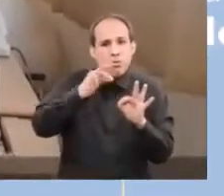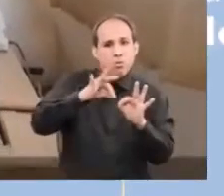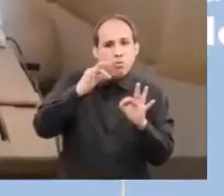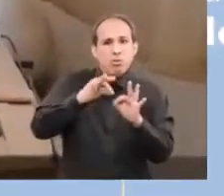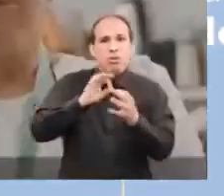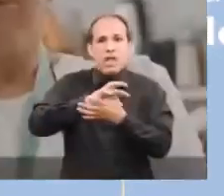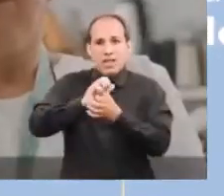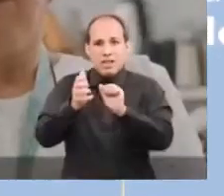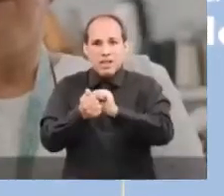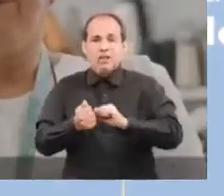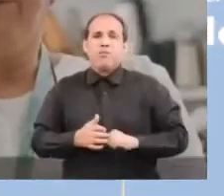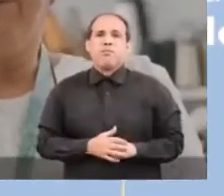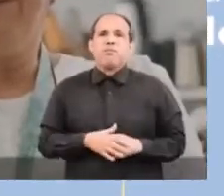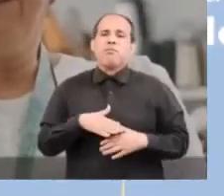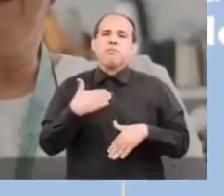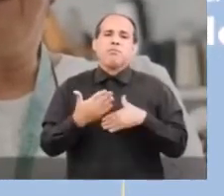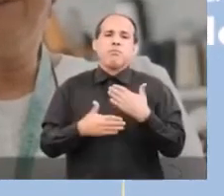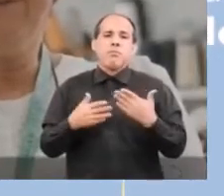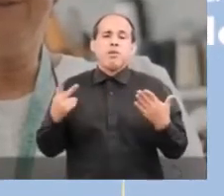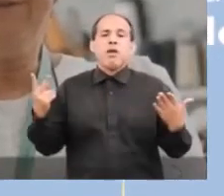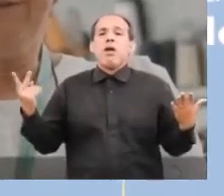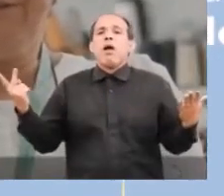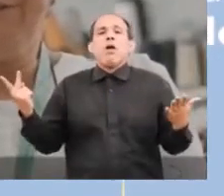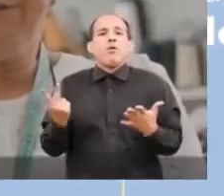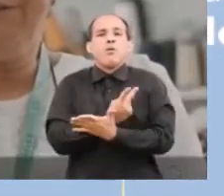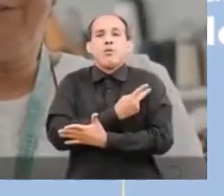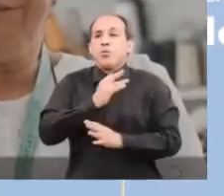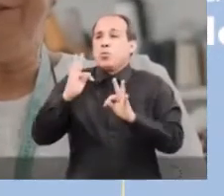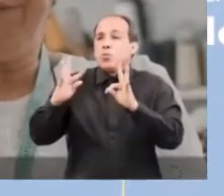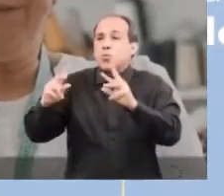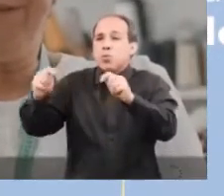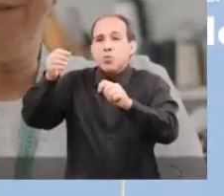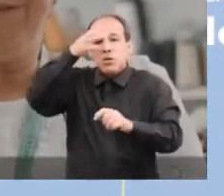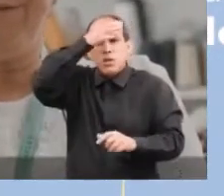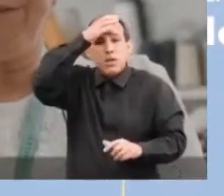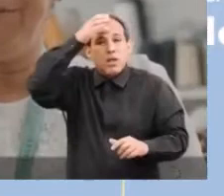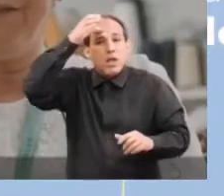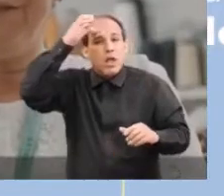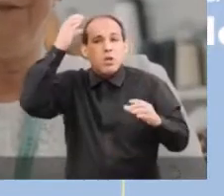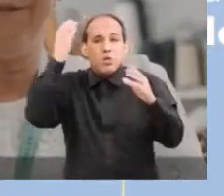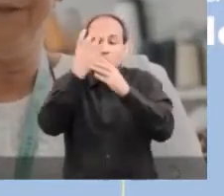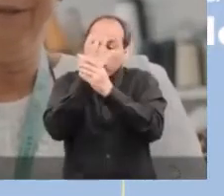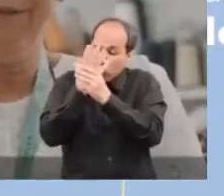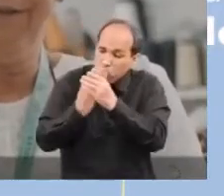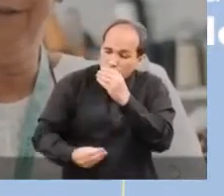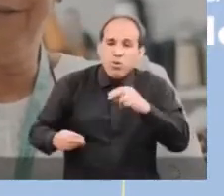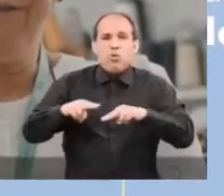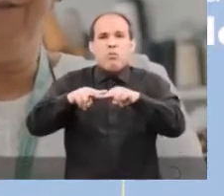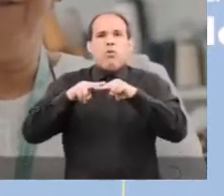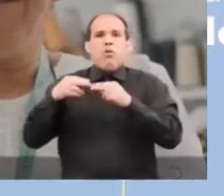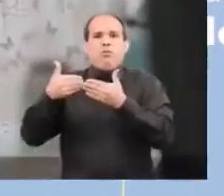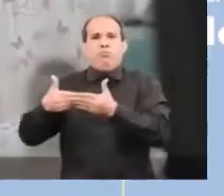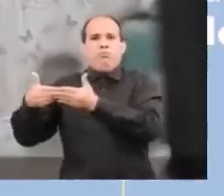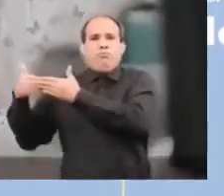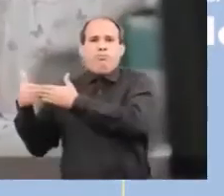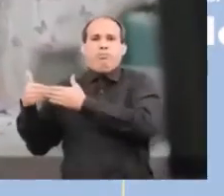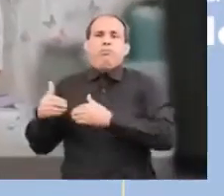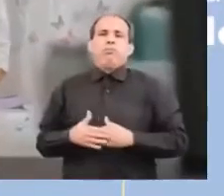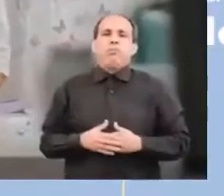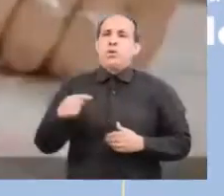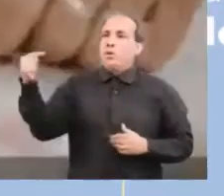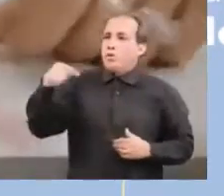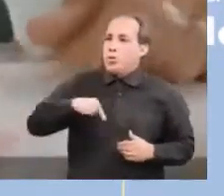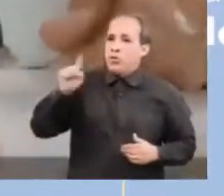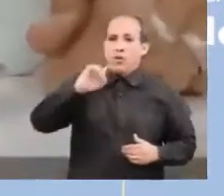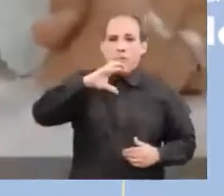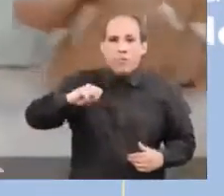e costuras. Aconteceu que as minhas clientes não apareceram, né? Por causa da quarentena, não vieram